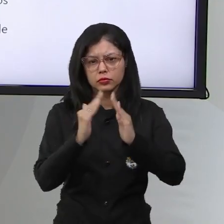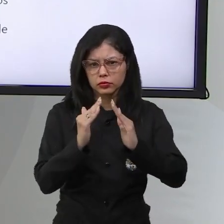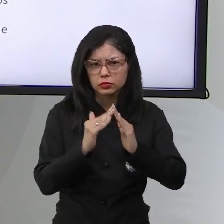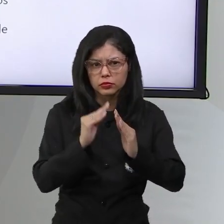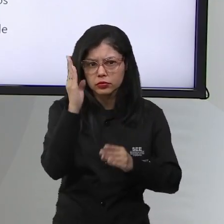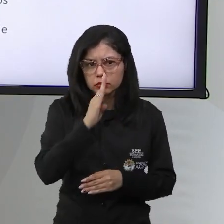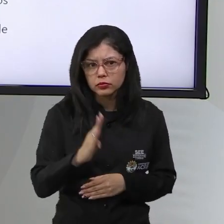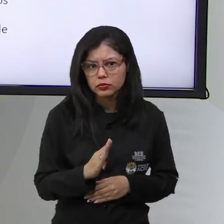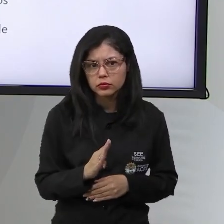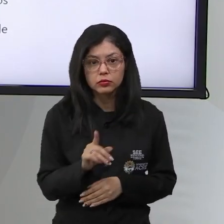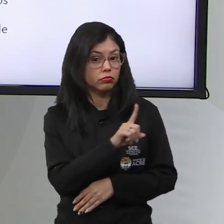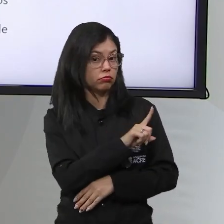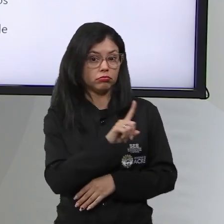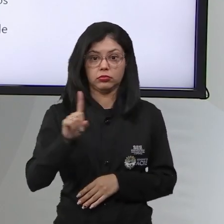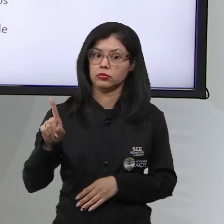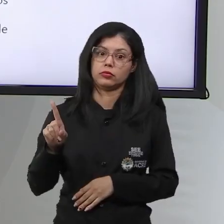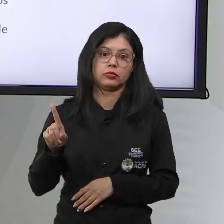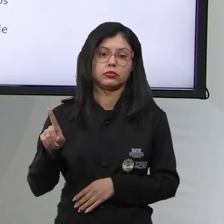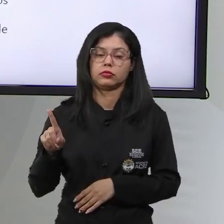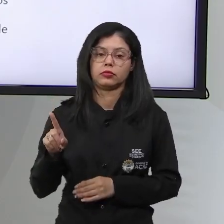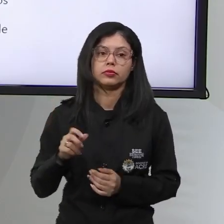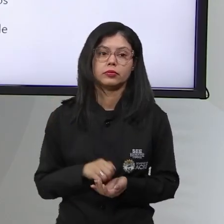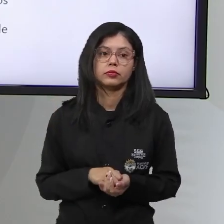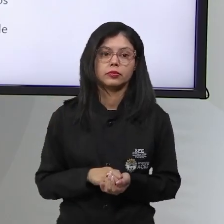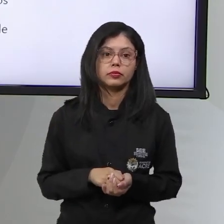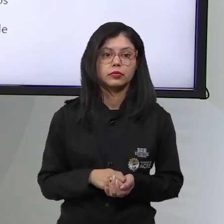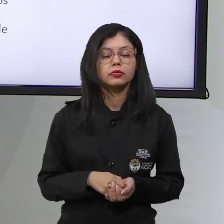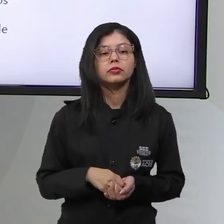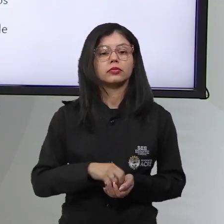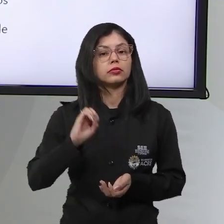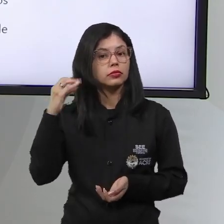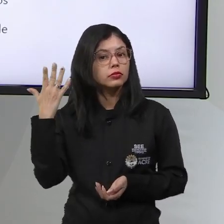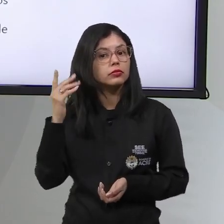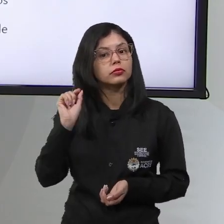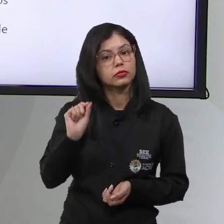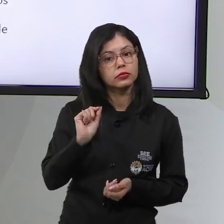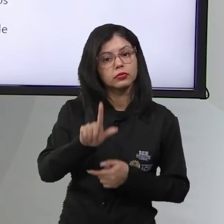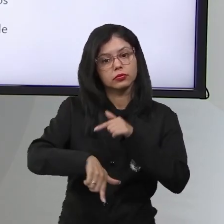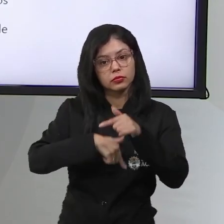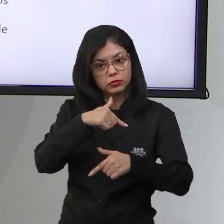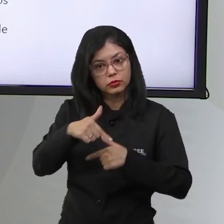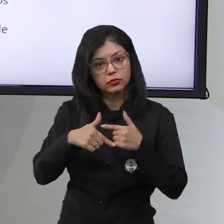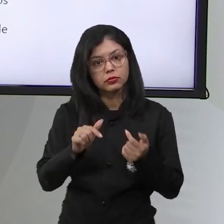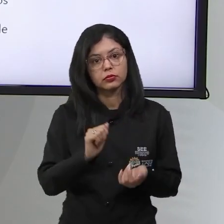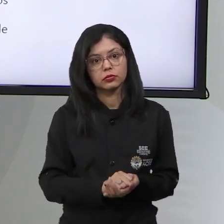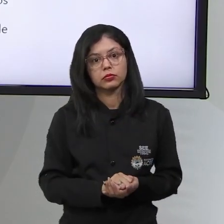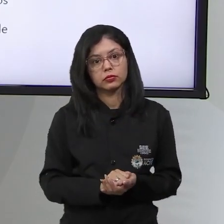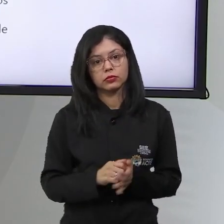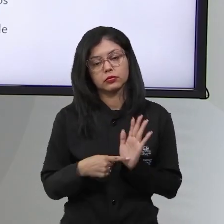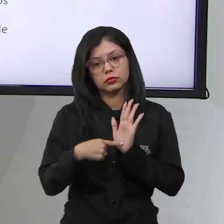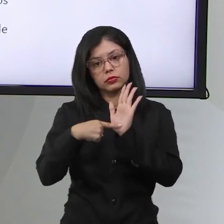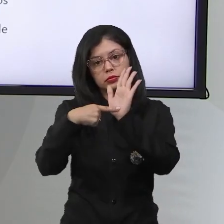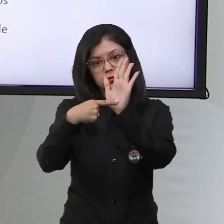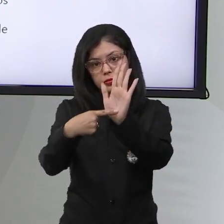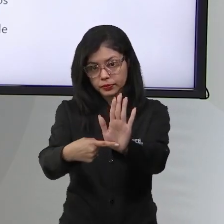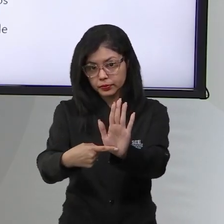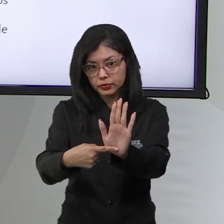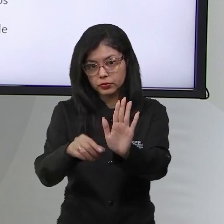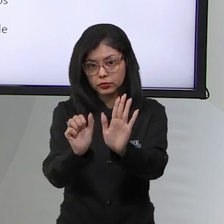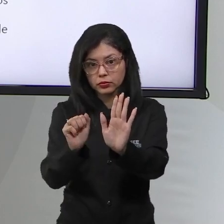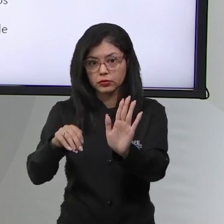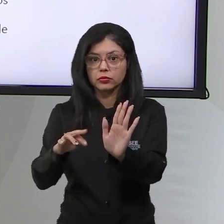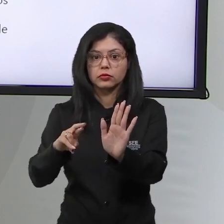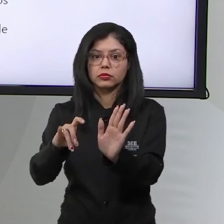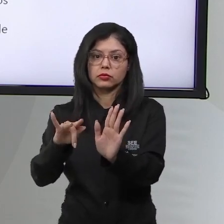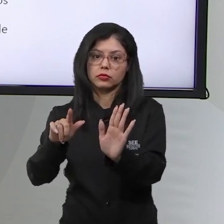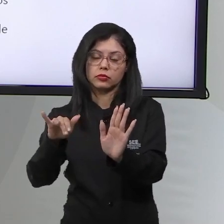domicílios brasileiros? Não. É muito recorrente você trabalhar com uma amostragem. Então, por